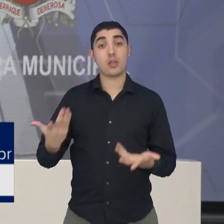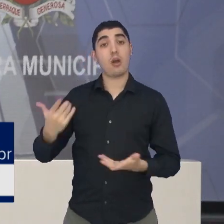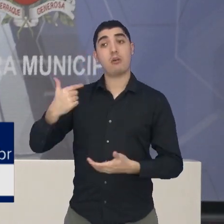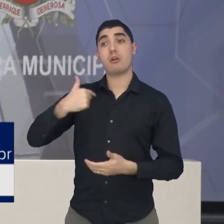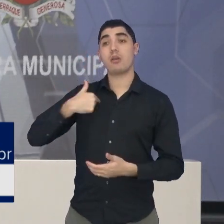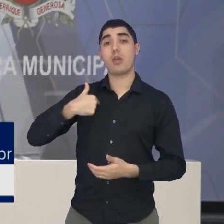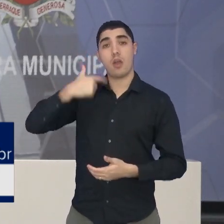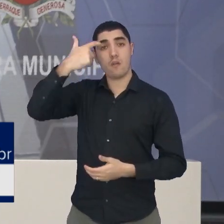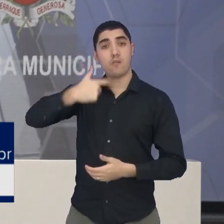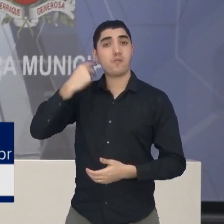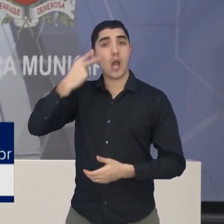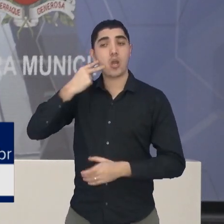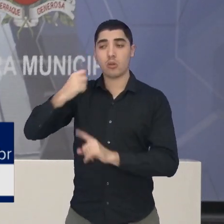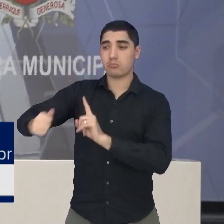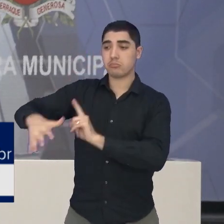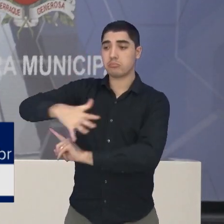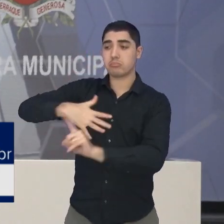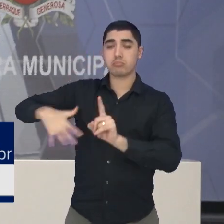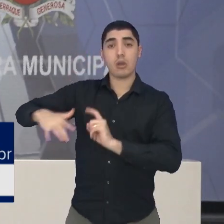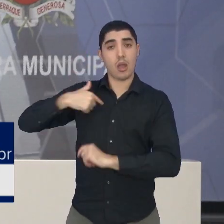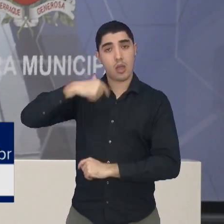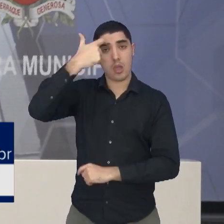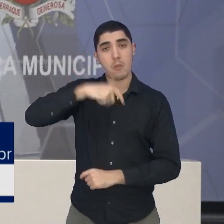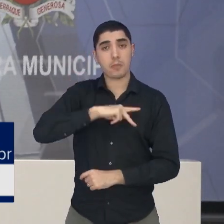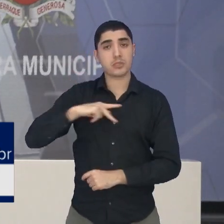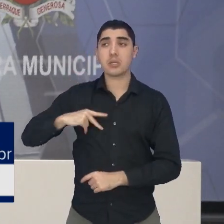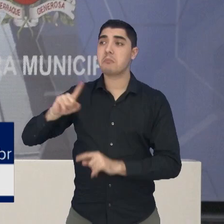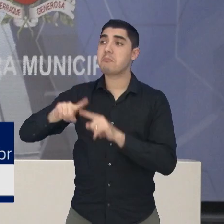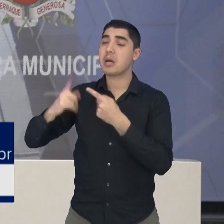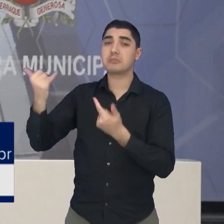ouvido, nós pedimos e não foi aceito o nosso pedido.